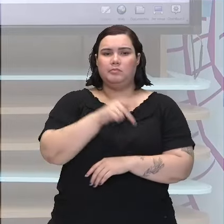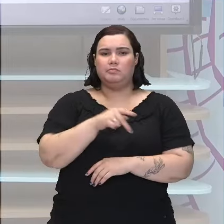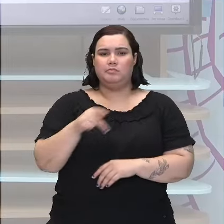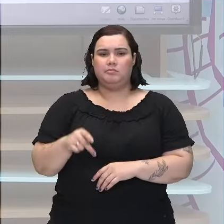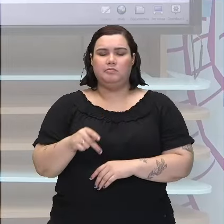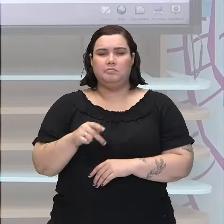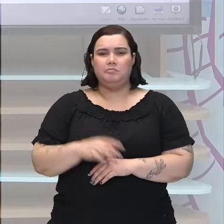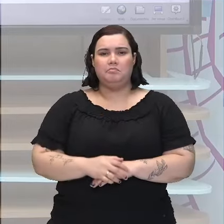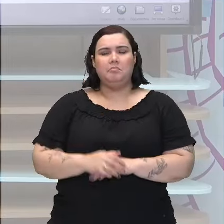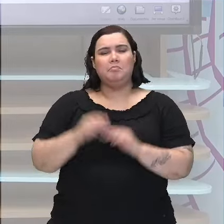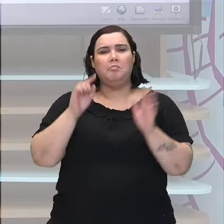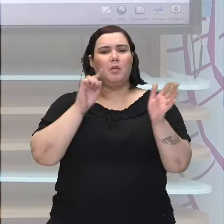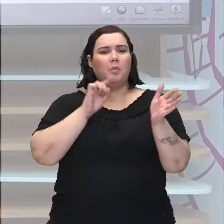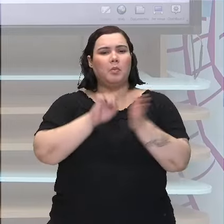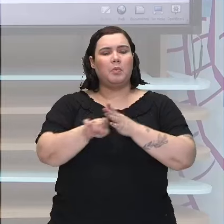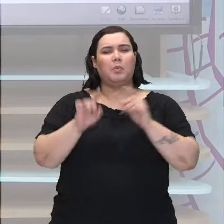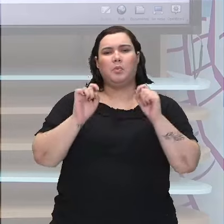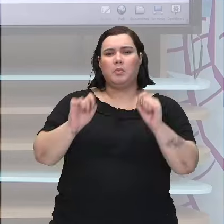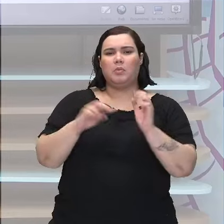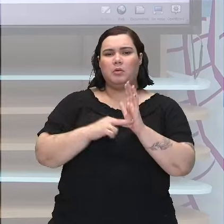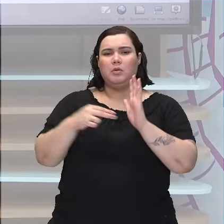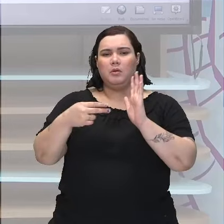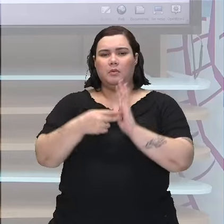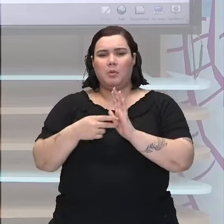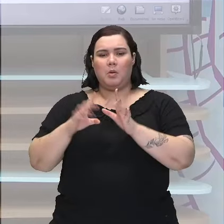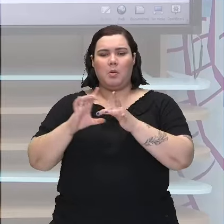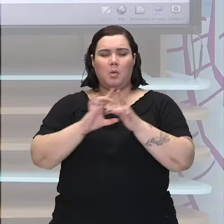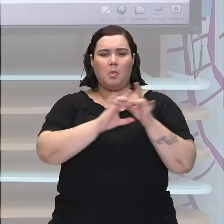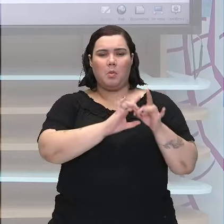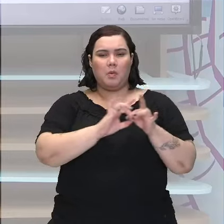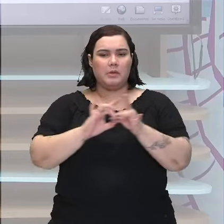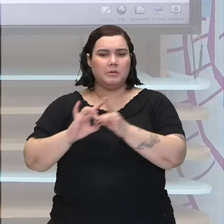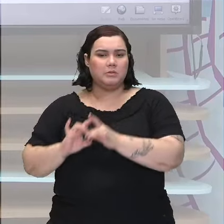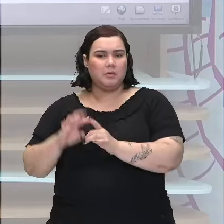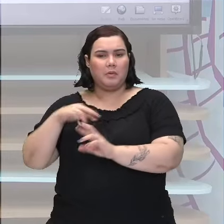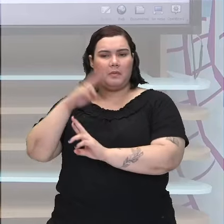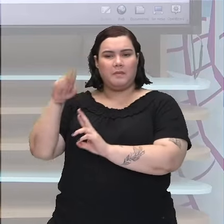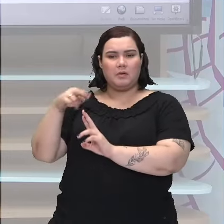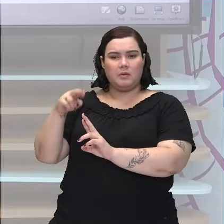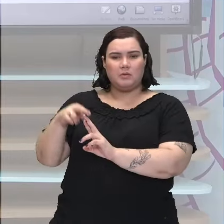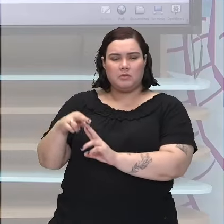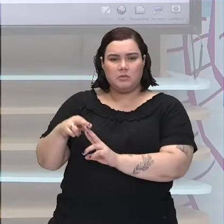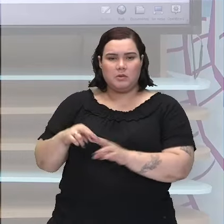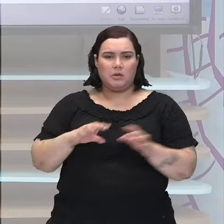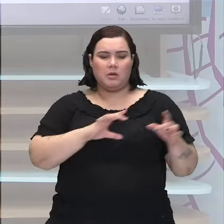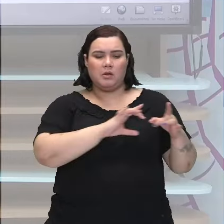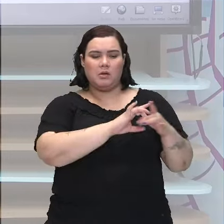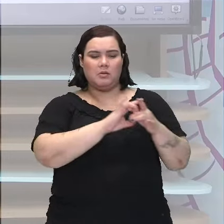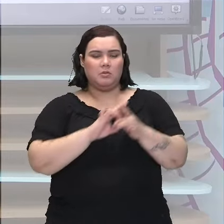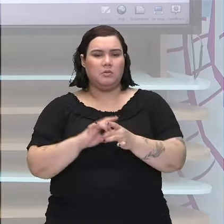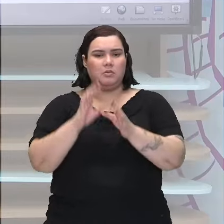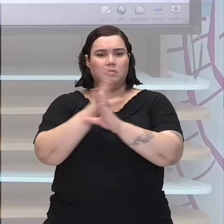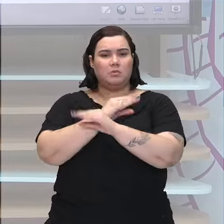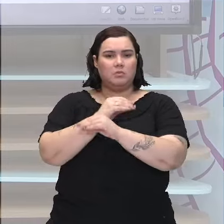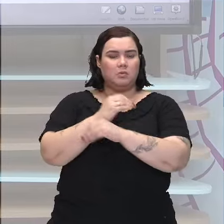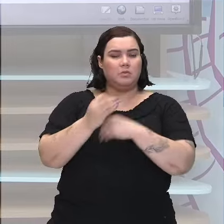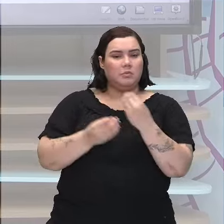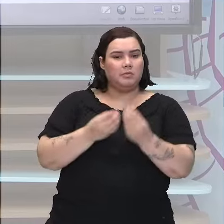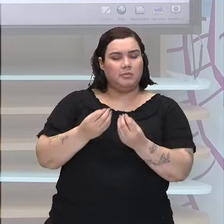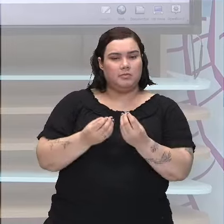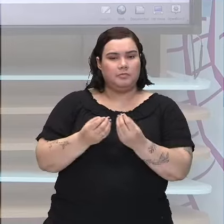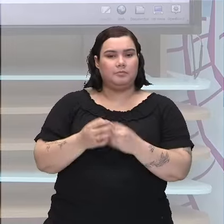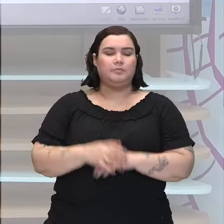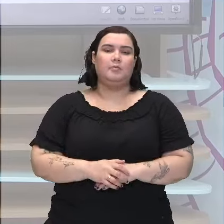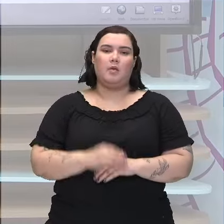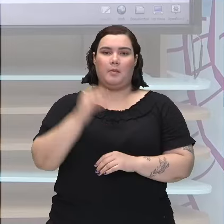se perguntando, o que é essa coesão referencial, coesão conectiva? Vamos ver